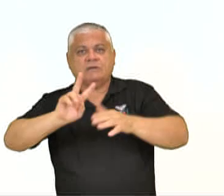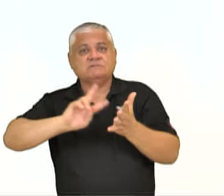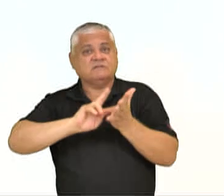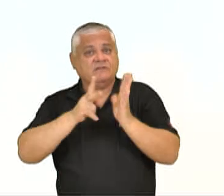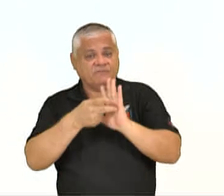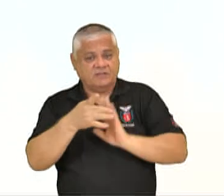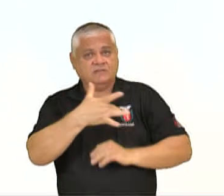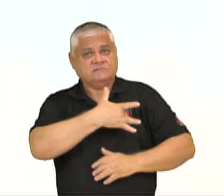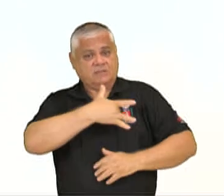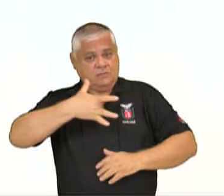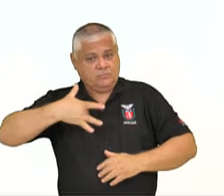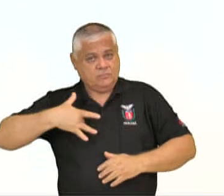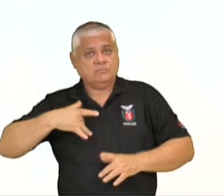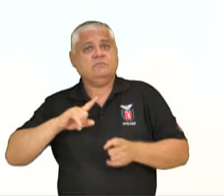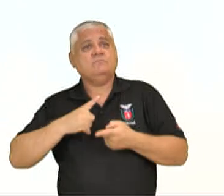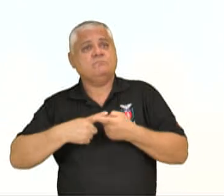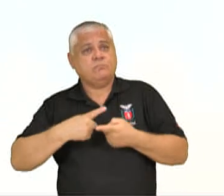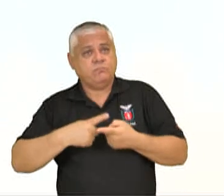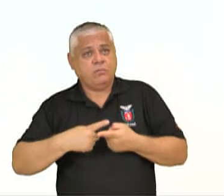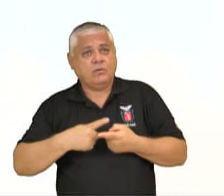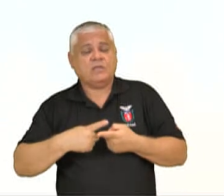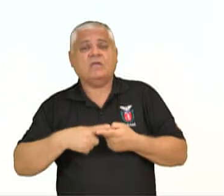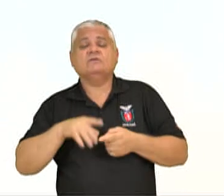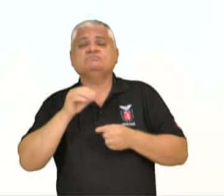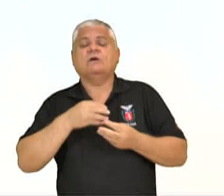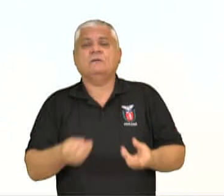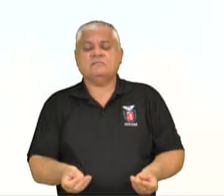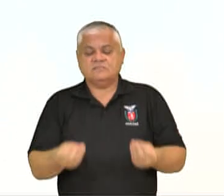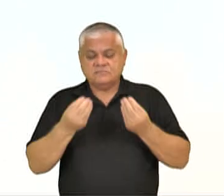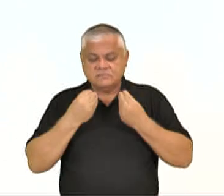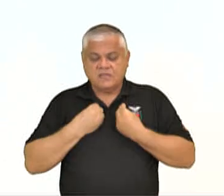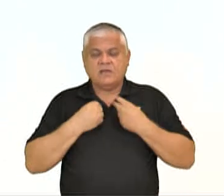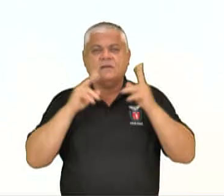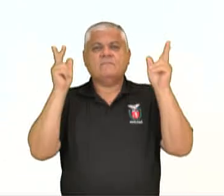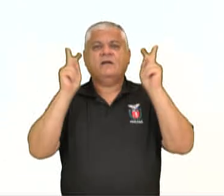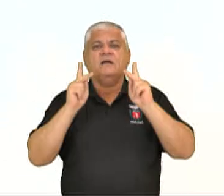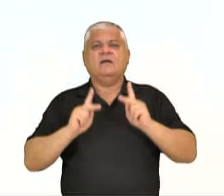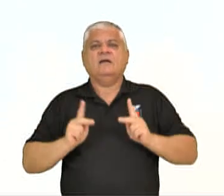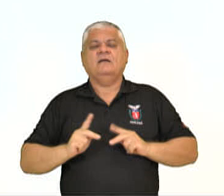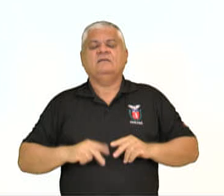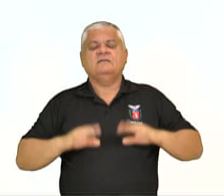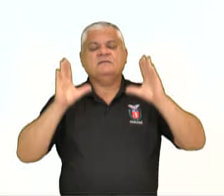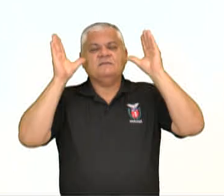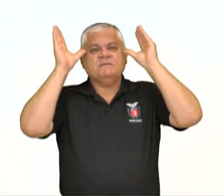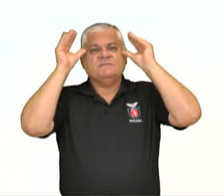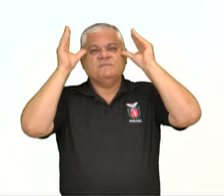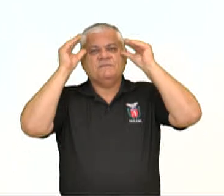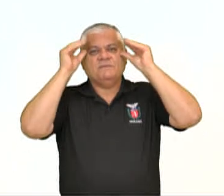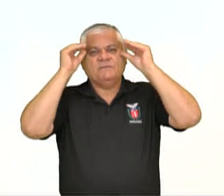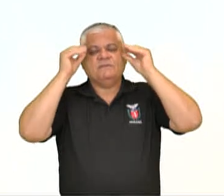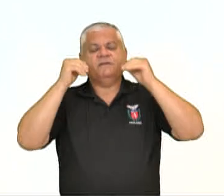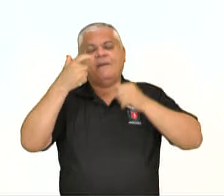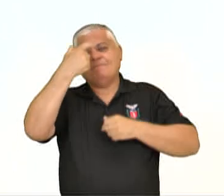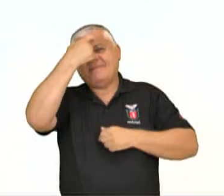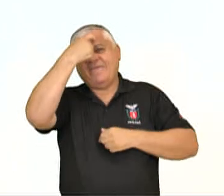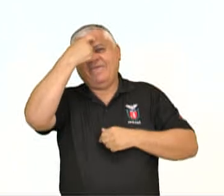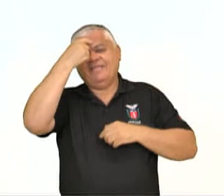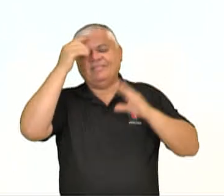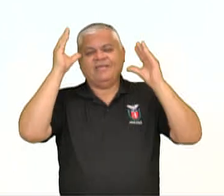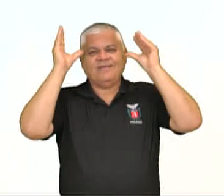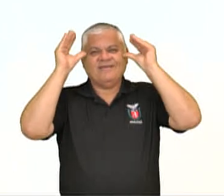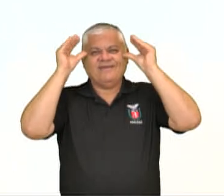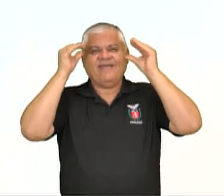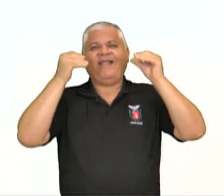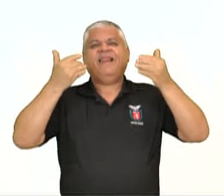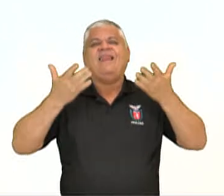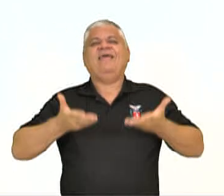sinônimo de saúde, porque além de trazer paz e refrescância ao corpo e à mente, quando entramos